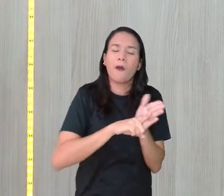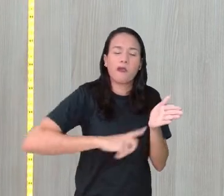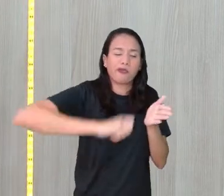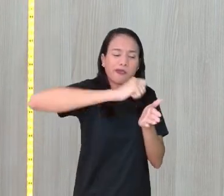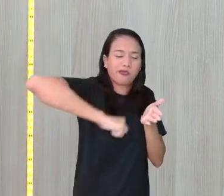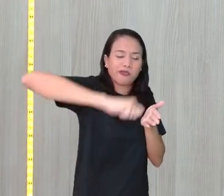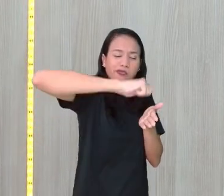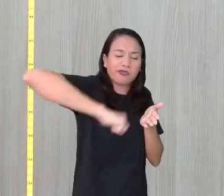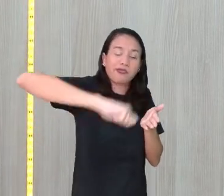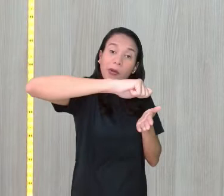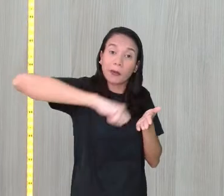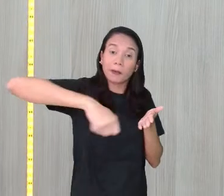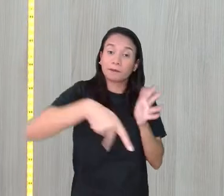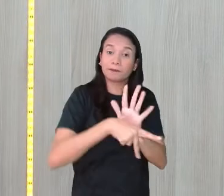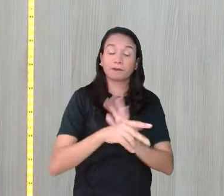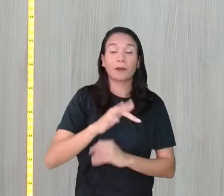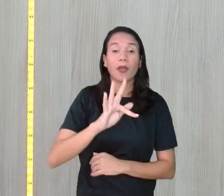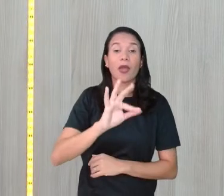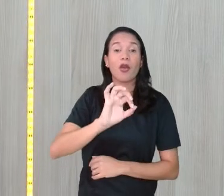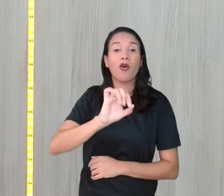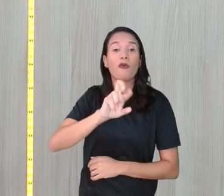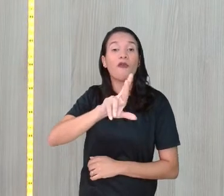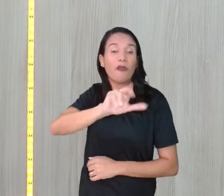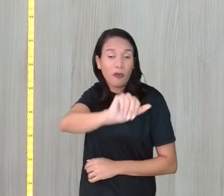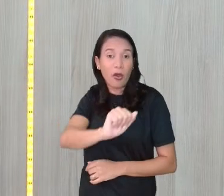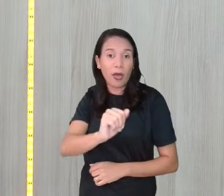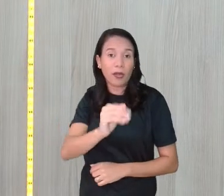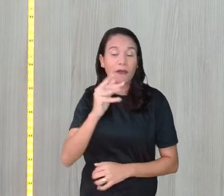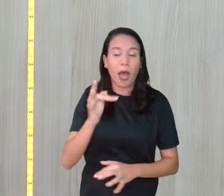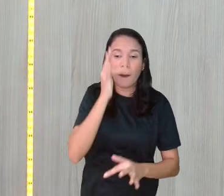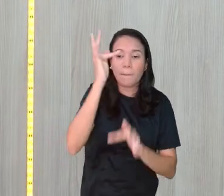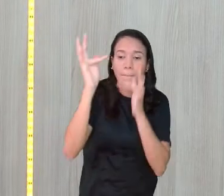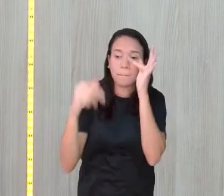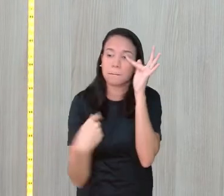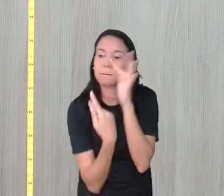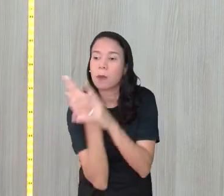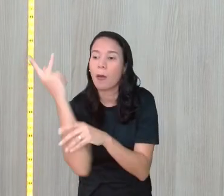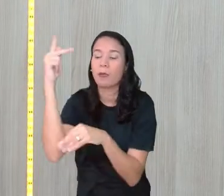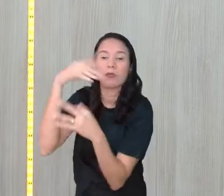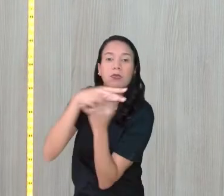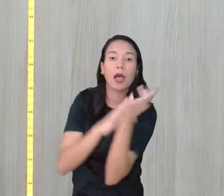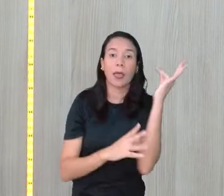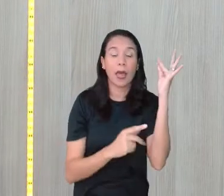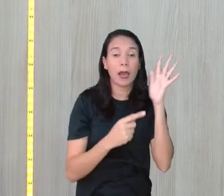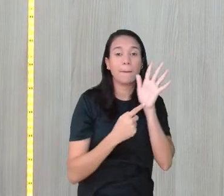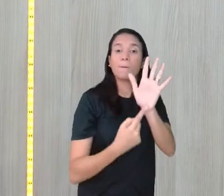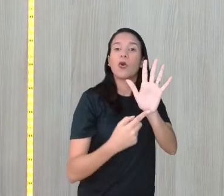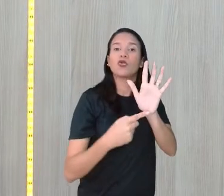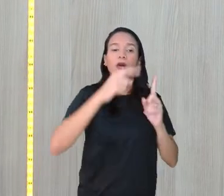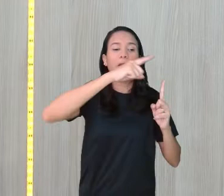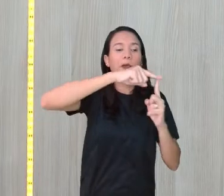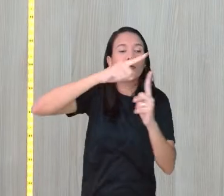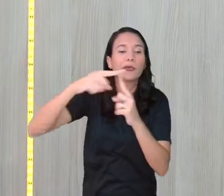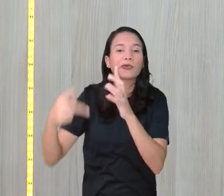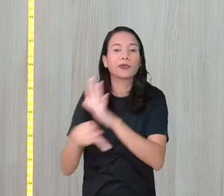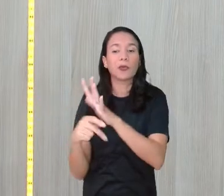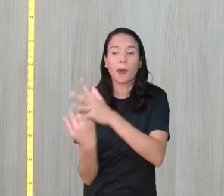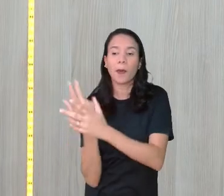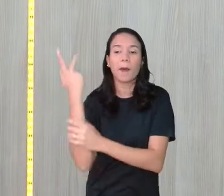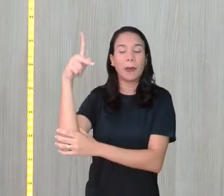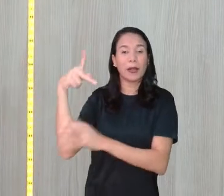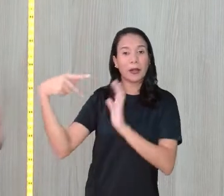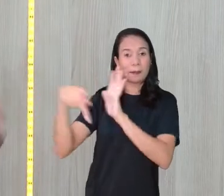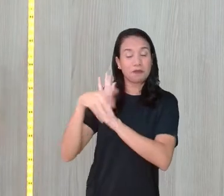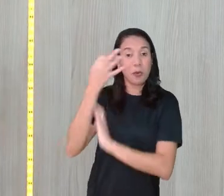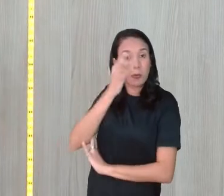livro, Flora Francesa. E nesse livro, ele citava realmente as espécies de plantas da França. E